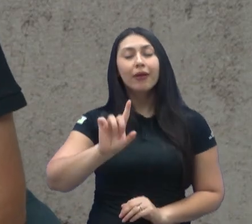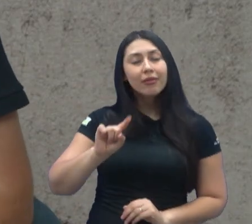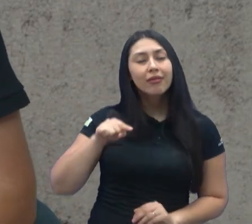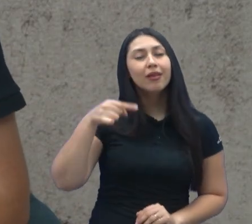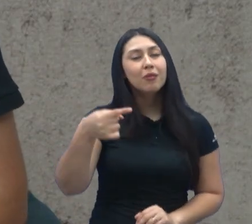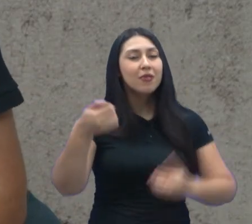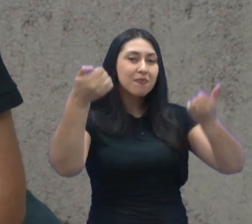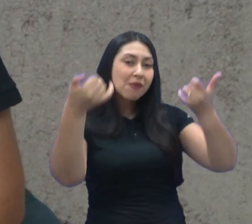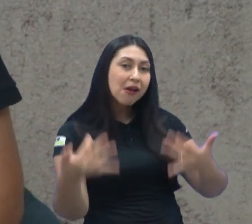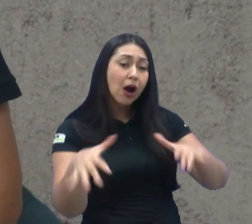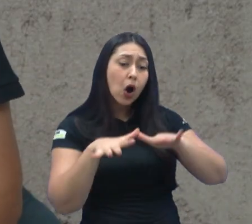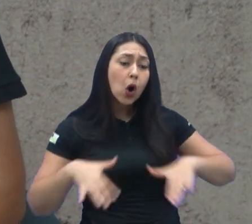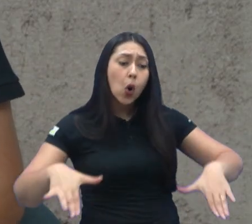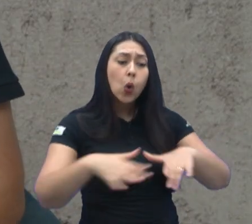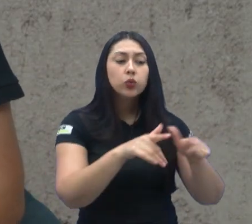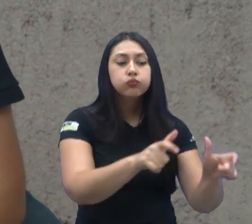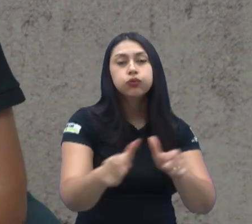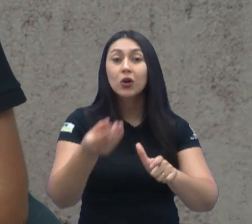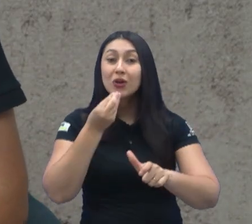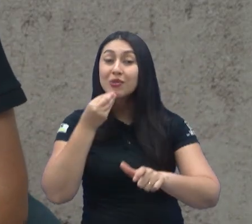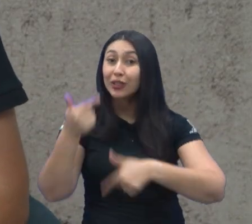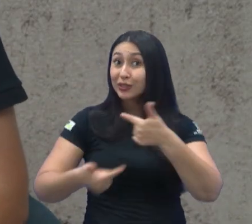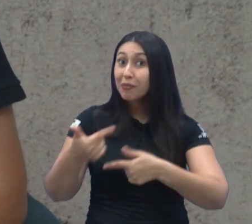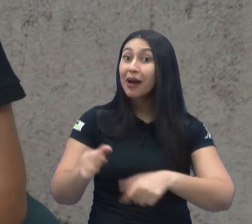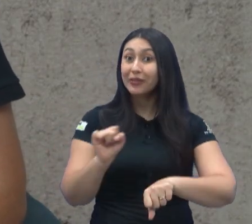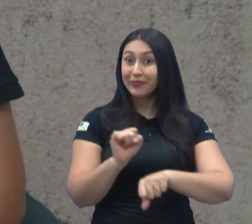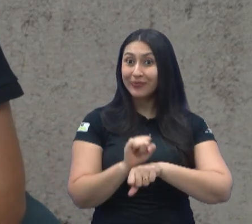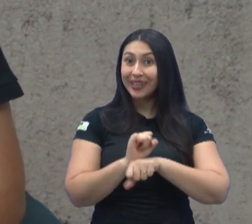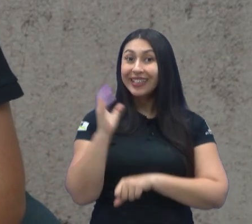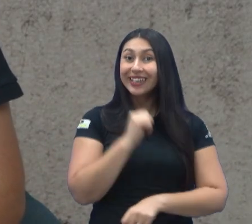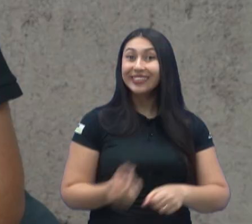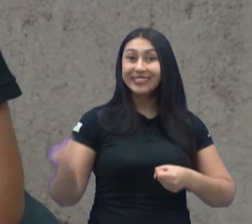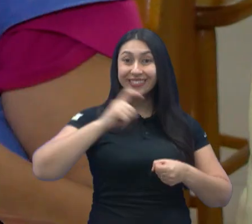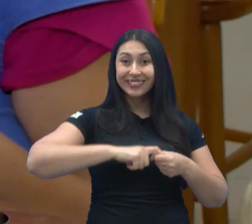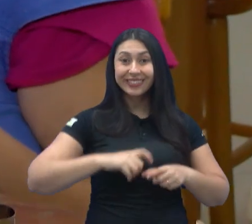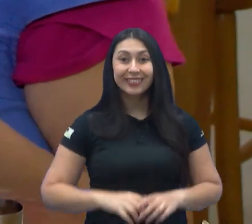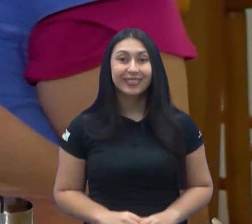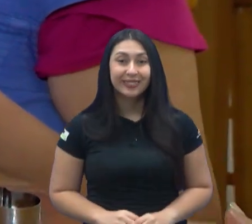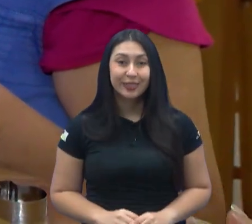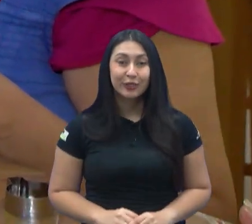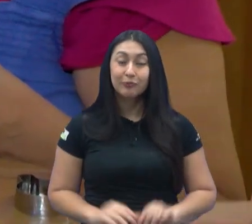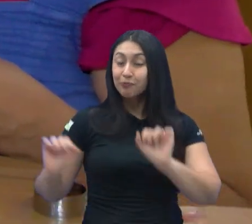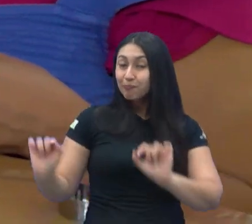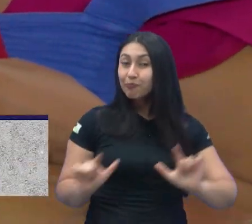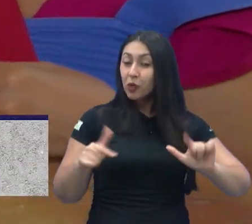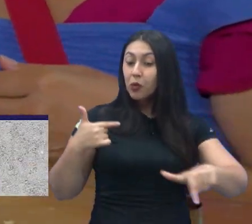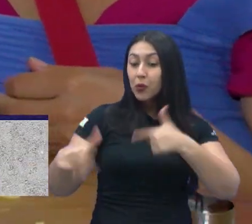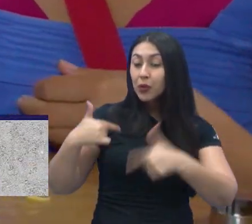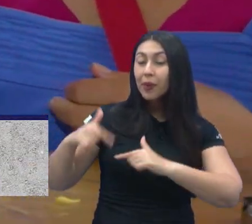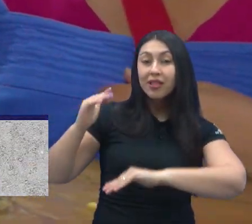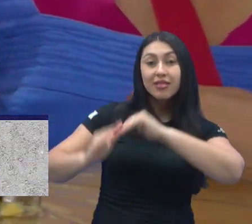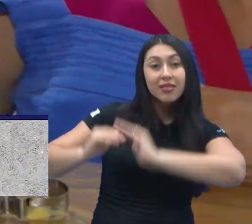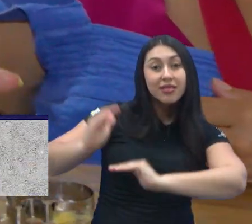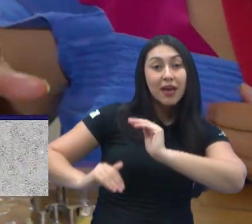sobre o mercado de trabalho para a profissão. Não saia daí que a gente volta já. No quadro Mercado na Prática de hoje,